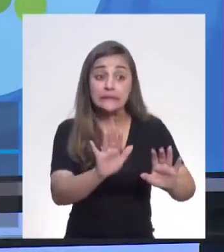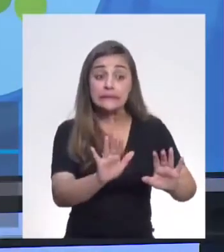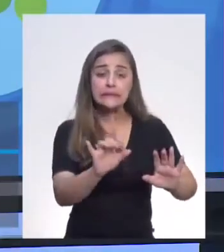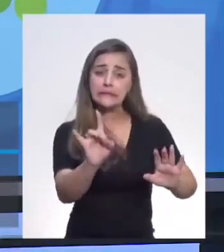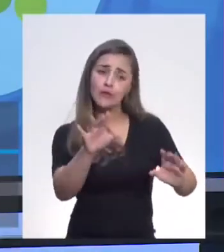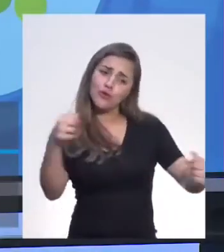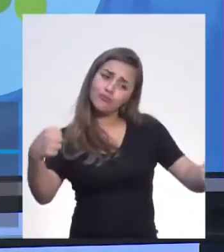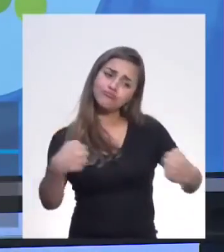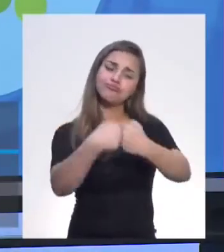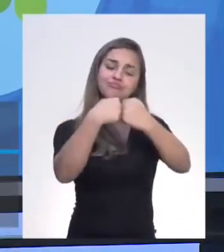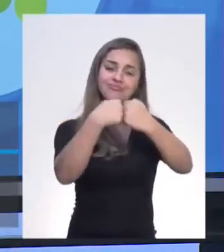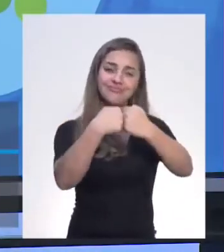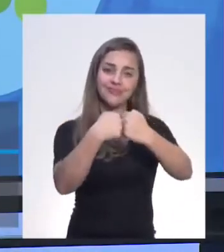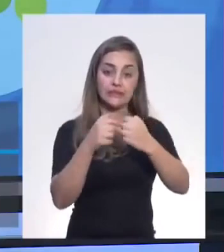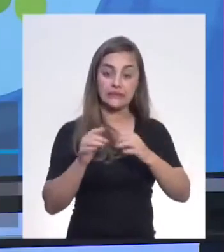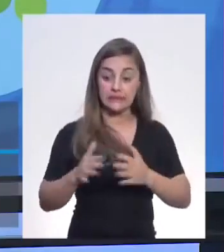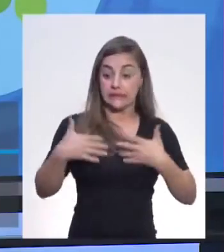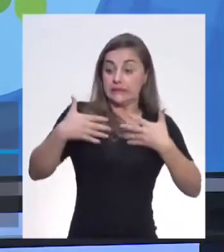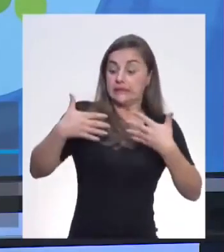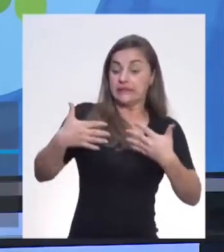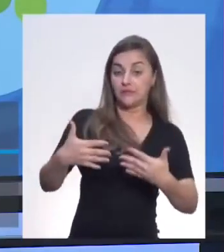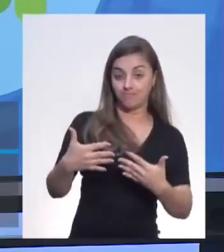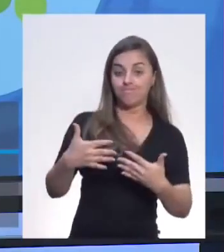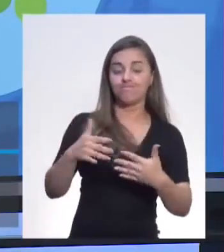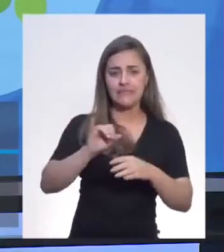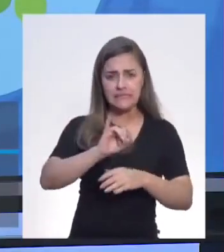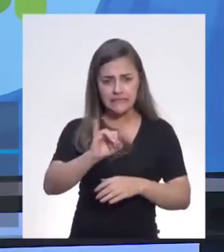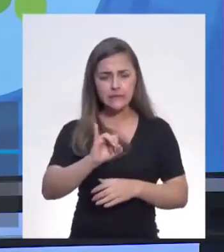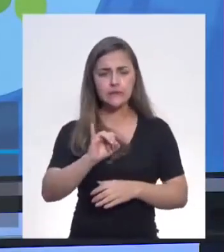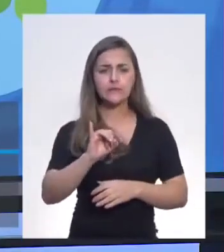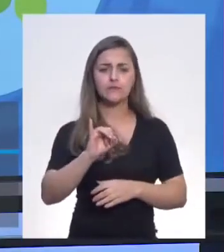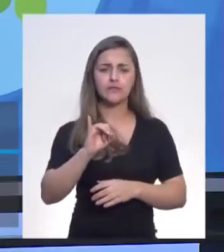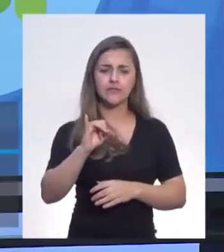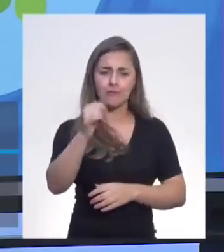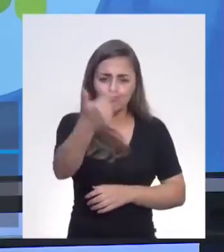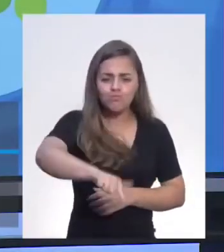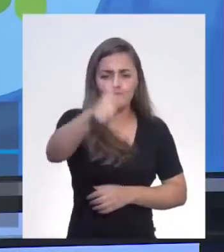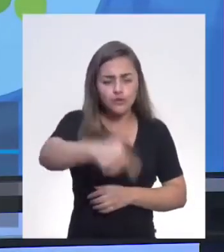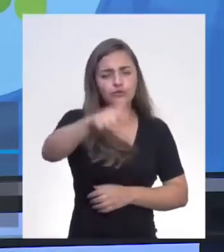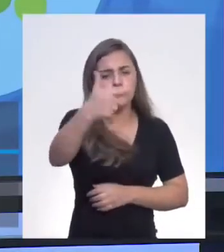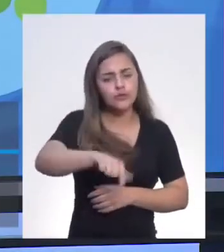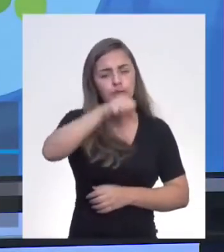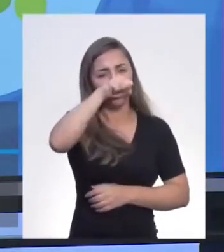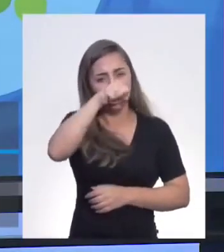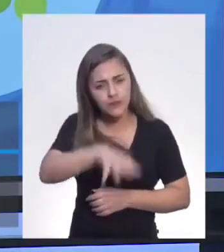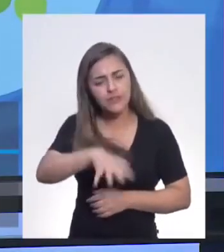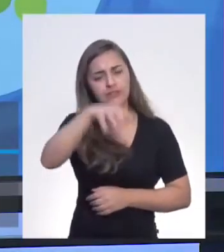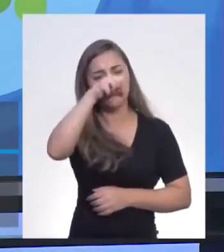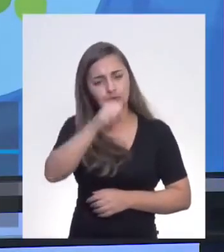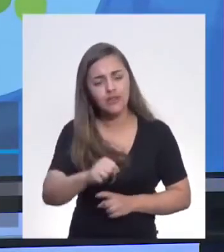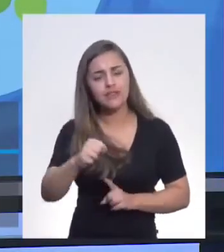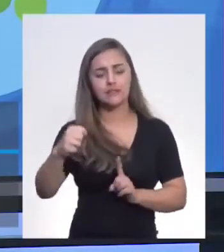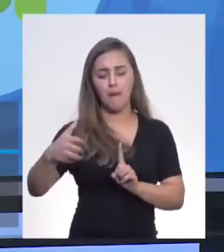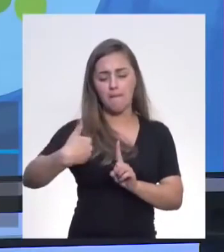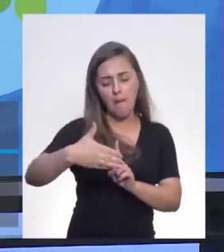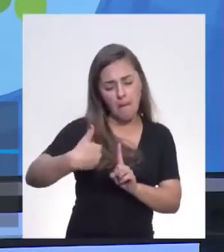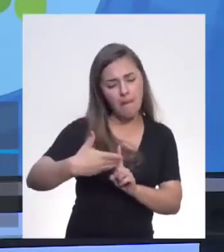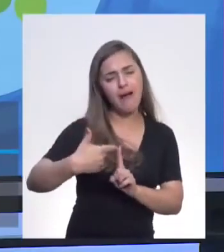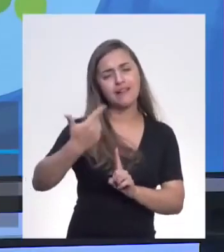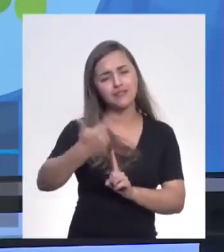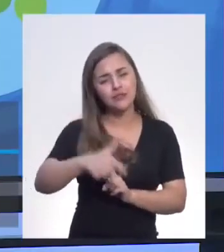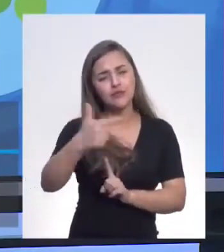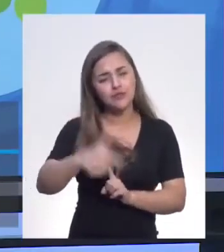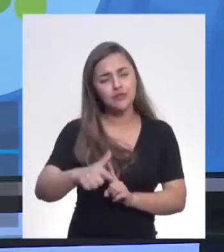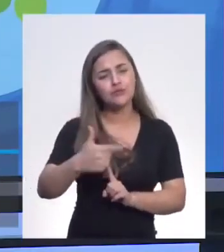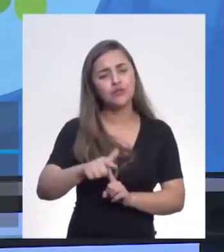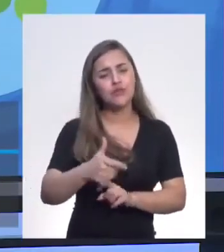five, entendeu? Quando a gente sofre muita violência, a gente tende a responder dessa maneira. Então, a gente tem que entender o que